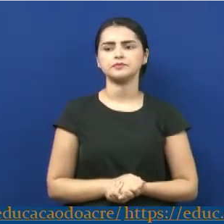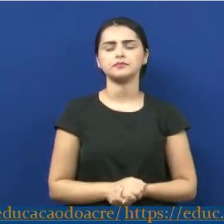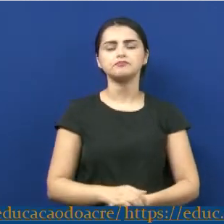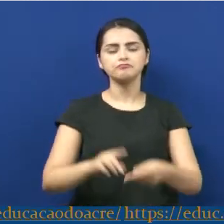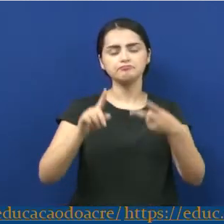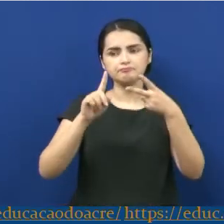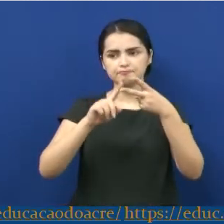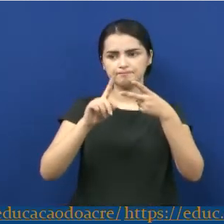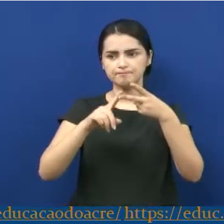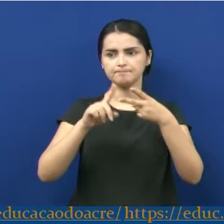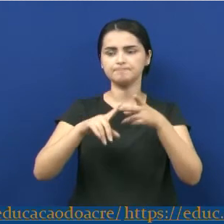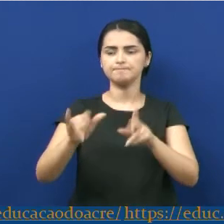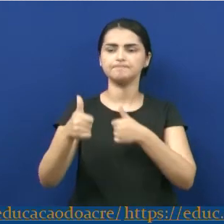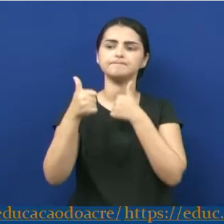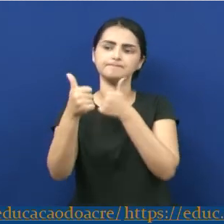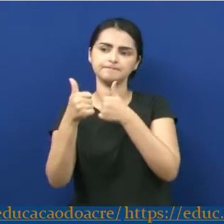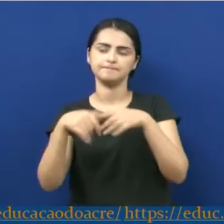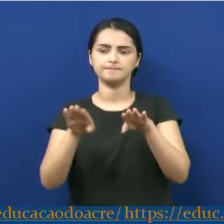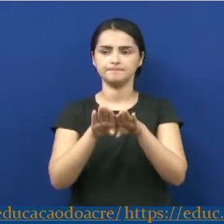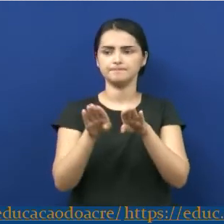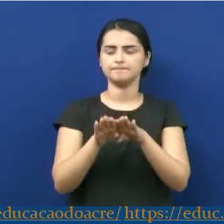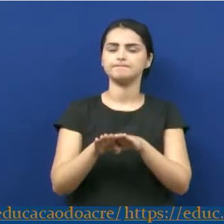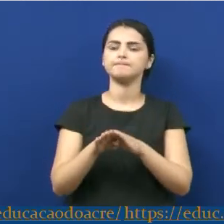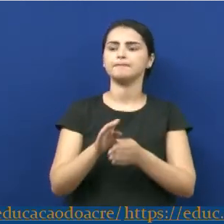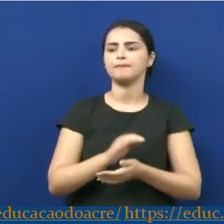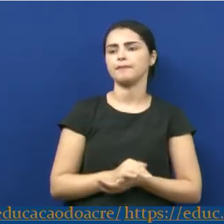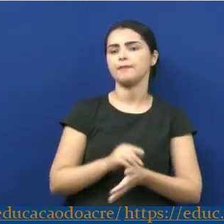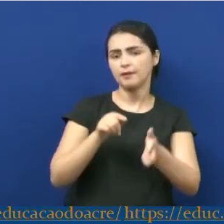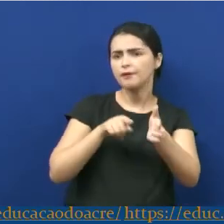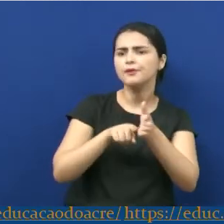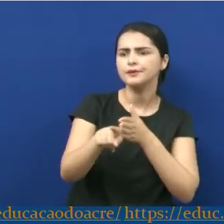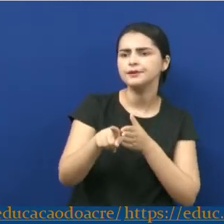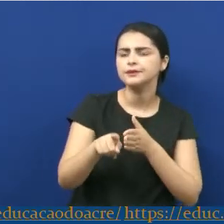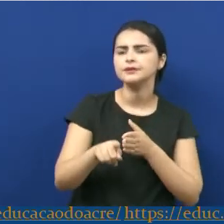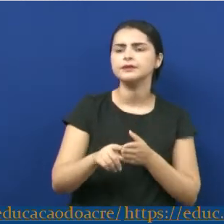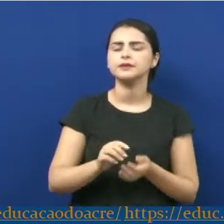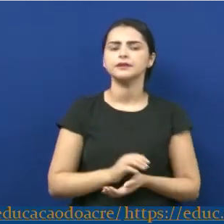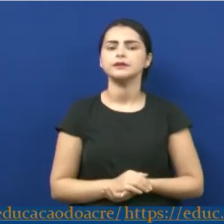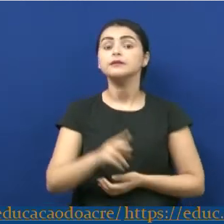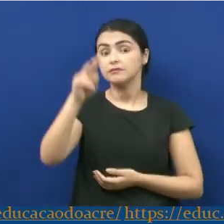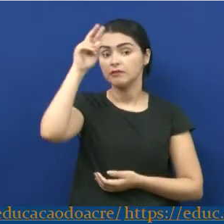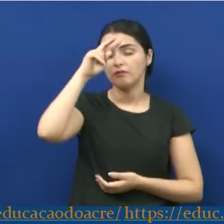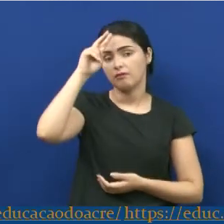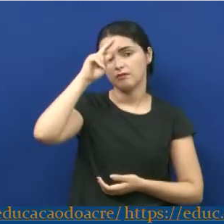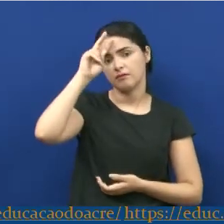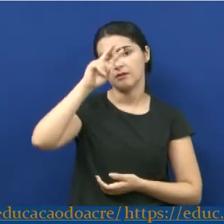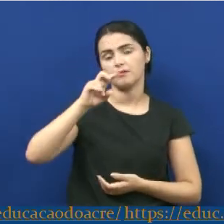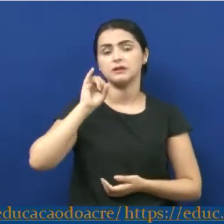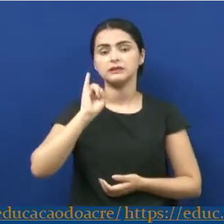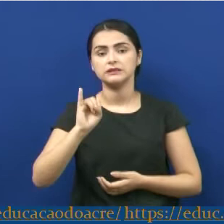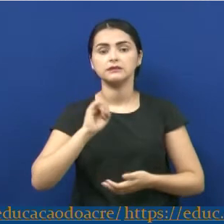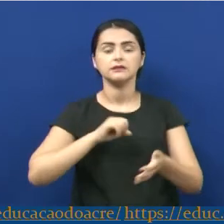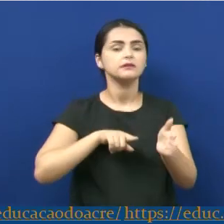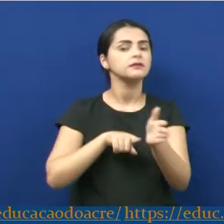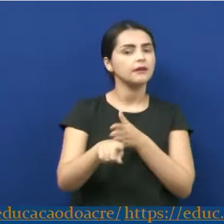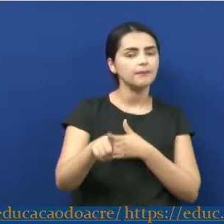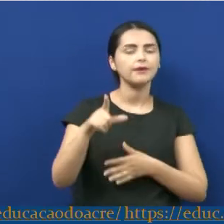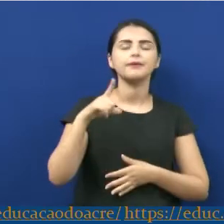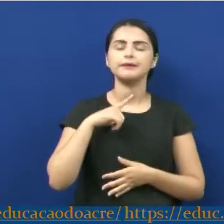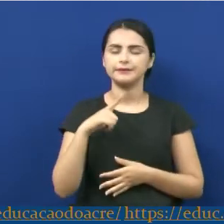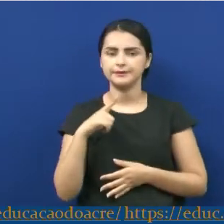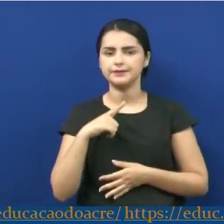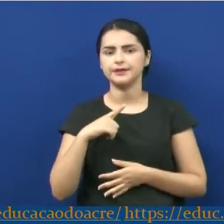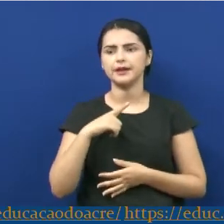na afirmativa. Primeiro, yes, I did, yes, she did. Então, gente, lembra disso. Se na pergunta eu tenho